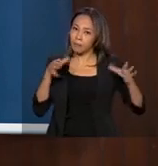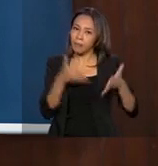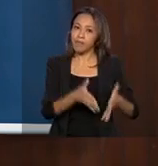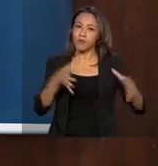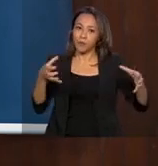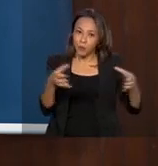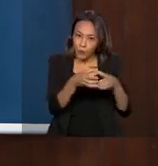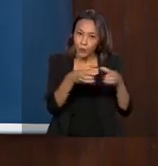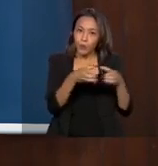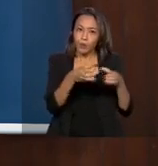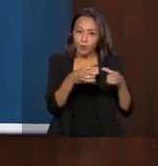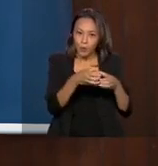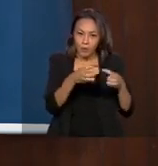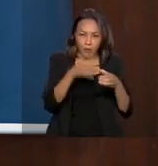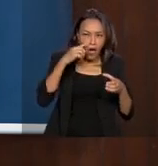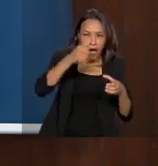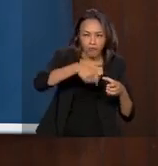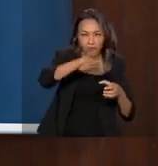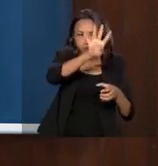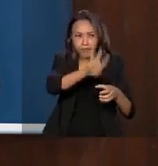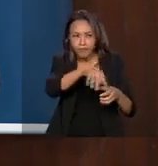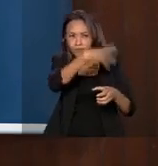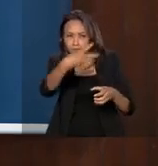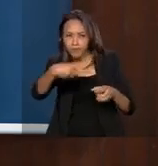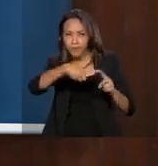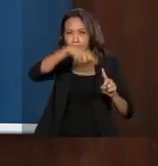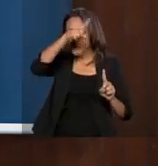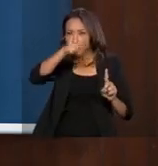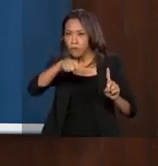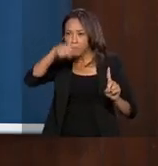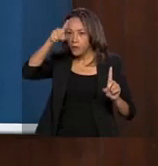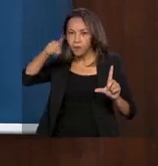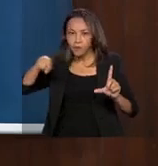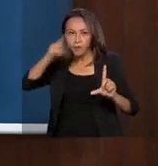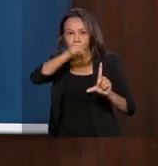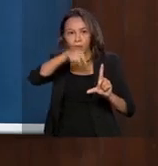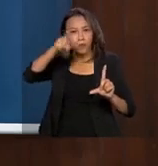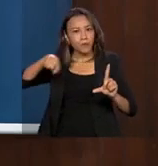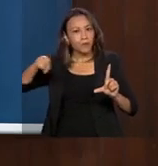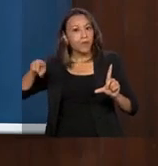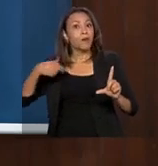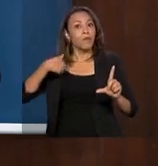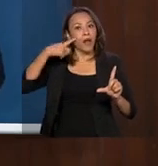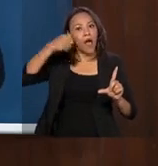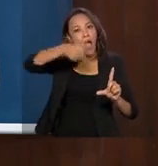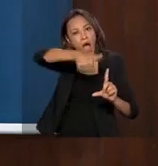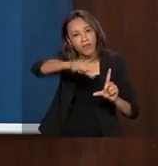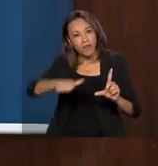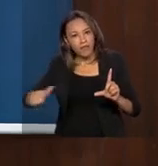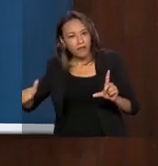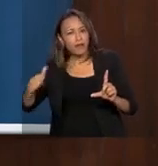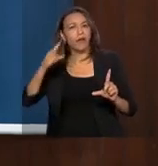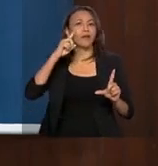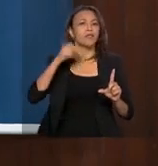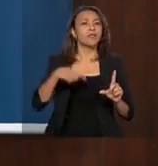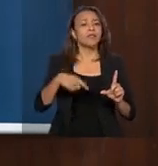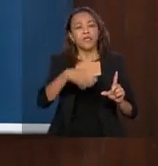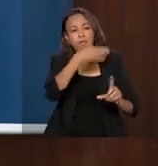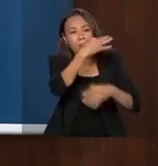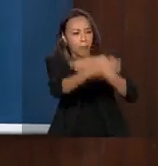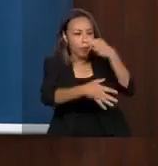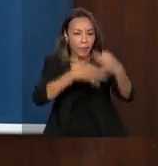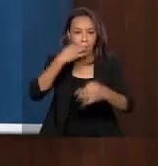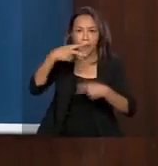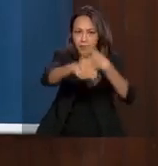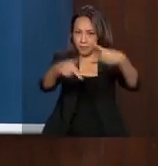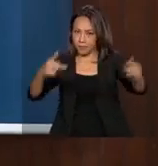Os estatísticos tiveram um trabalho fundamental aqui para fazer o recálculo da análise das alegações das empresas.